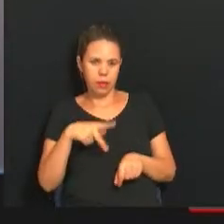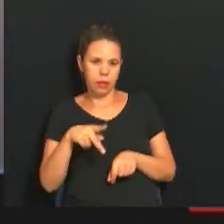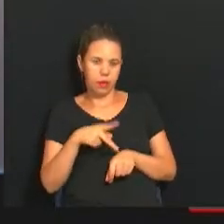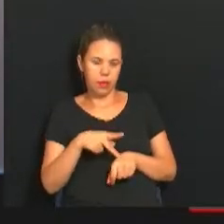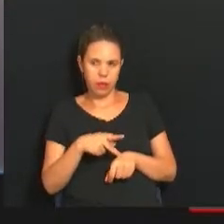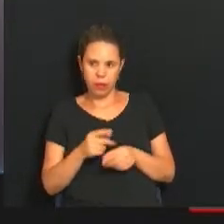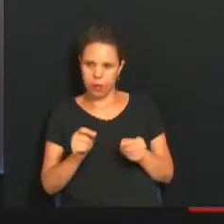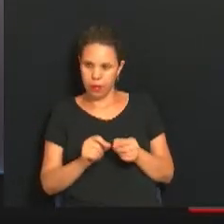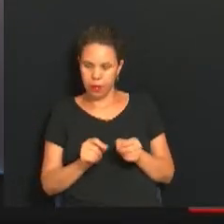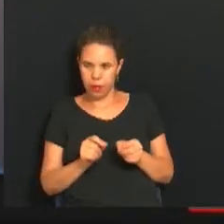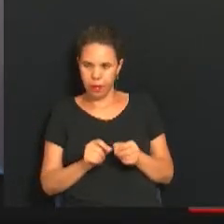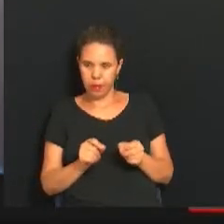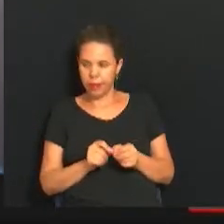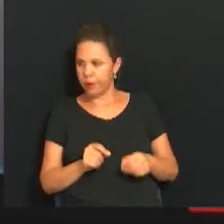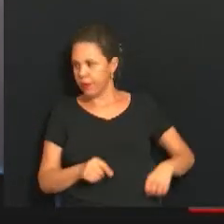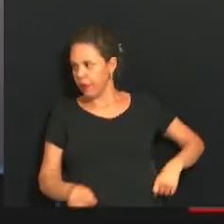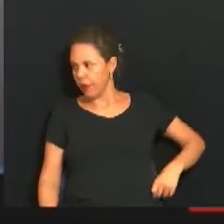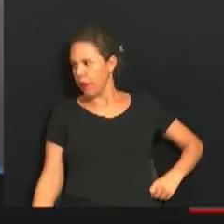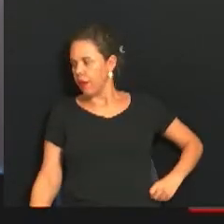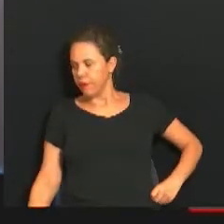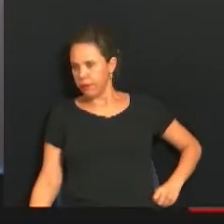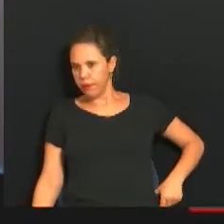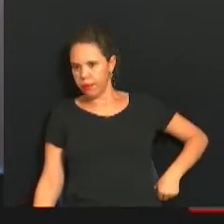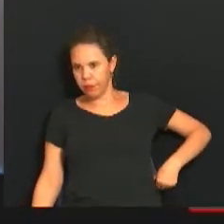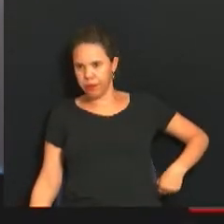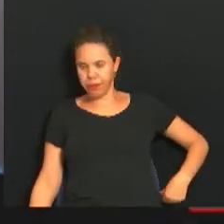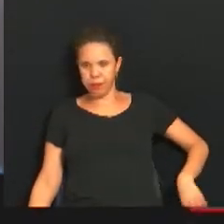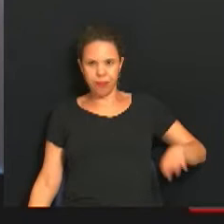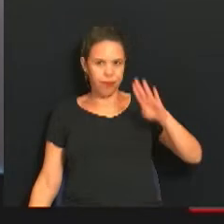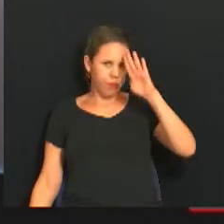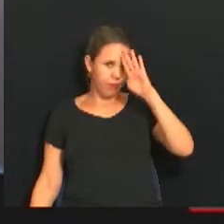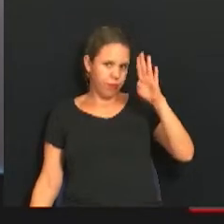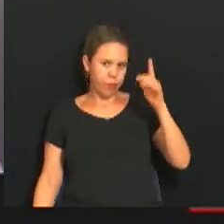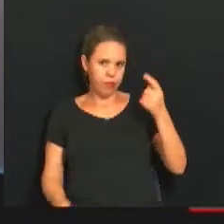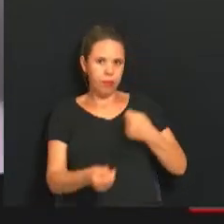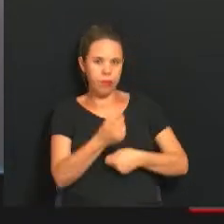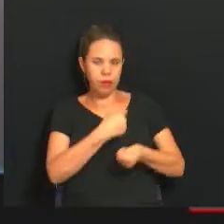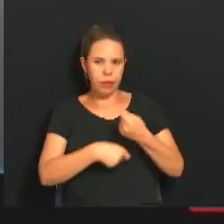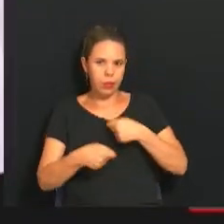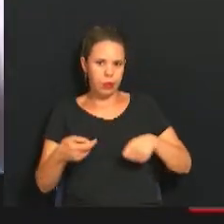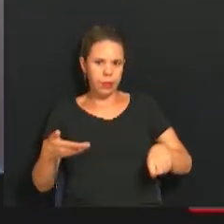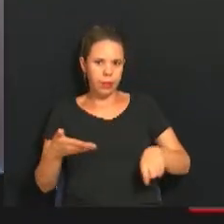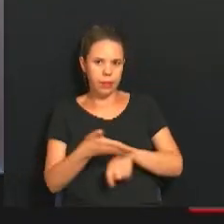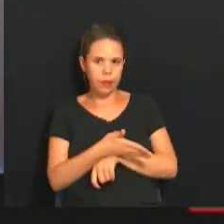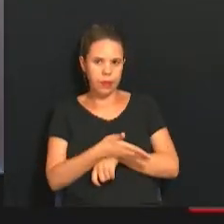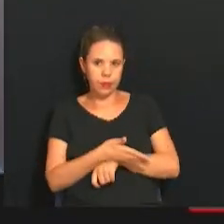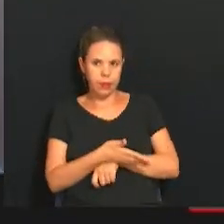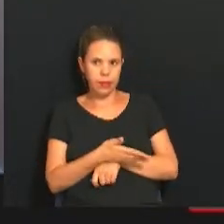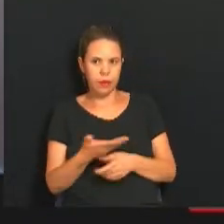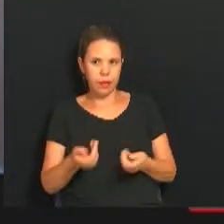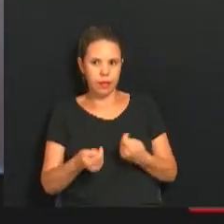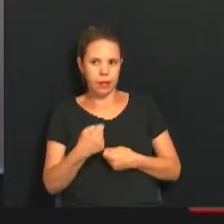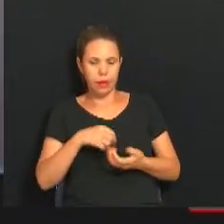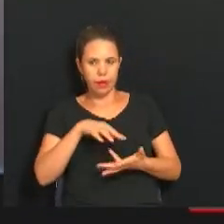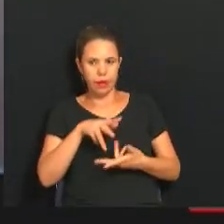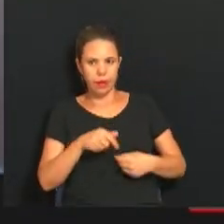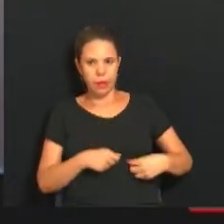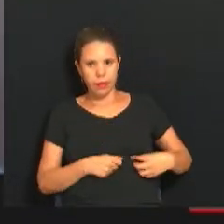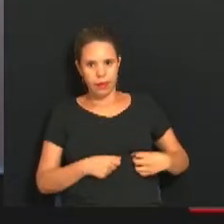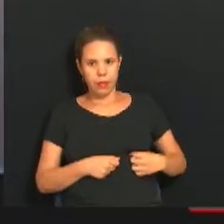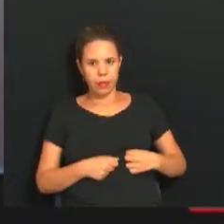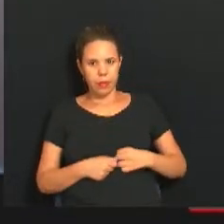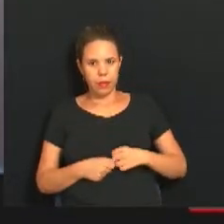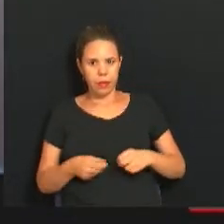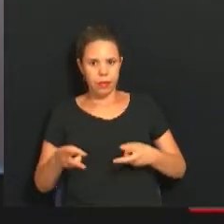aplicam essas sanções. Né? E principalmente numa economia integrada, como a atual economia mundial, a gente percebe